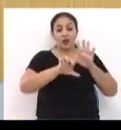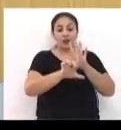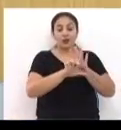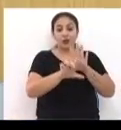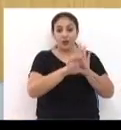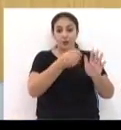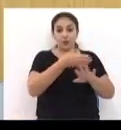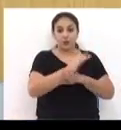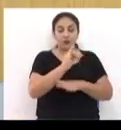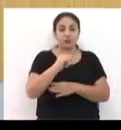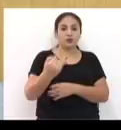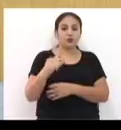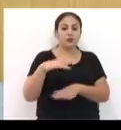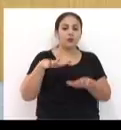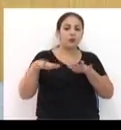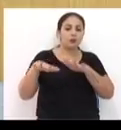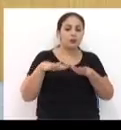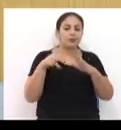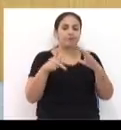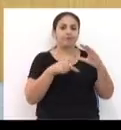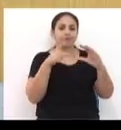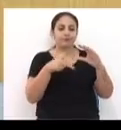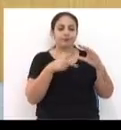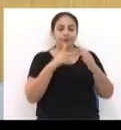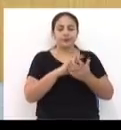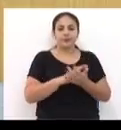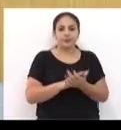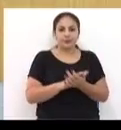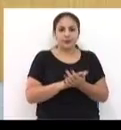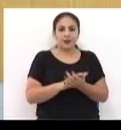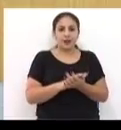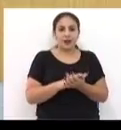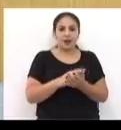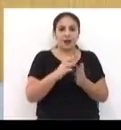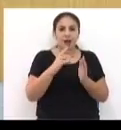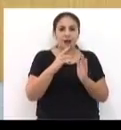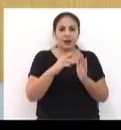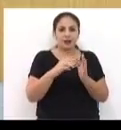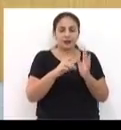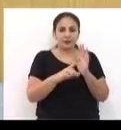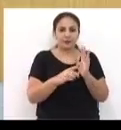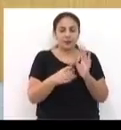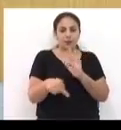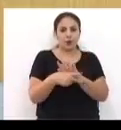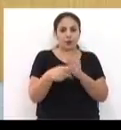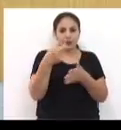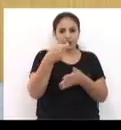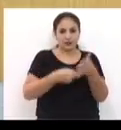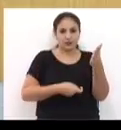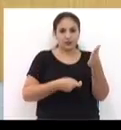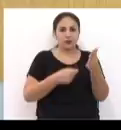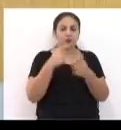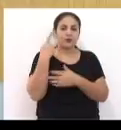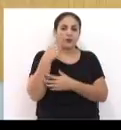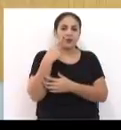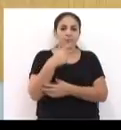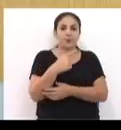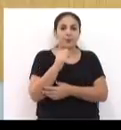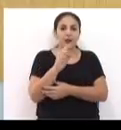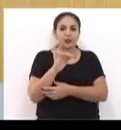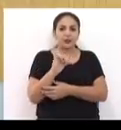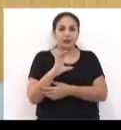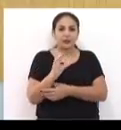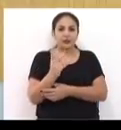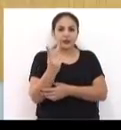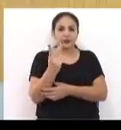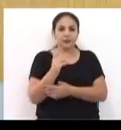de uma lei sancionada em janeiro movimenta a Câmara de Vereadores. A norma de autoria do vereador Patrick Cavalcante, que